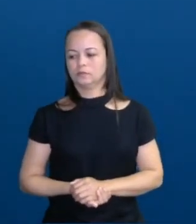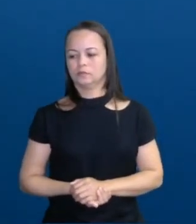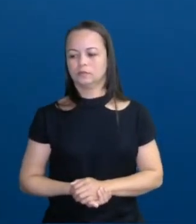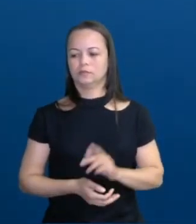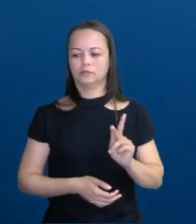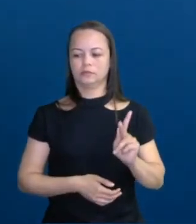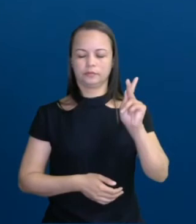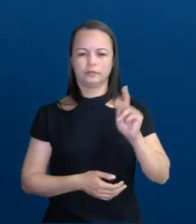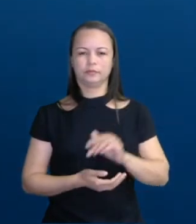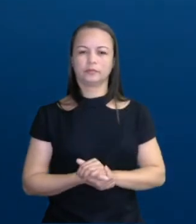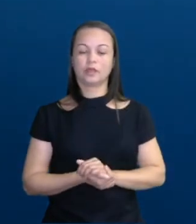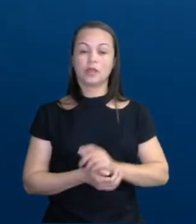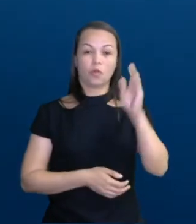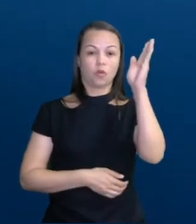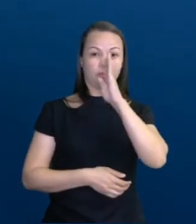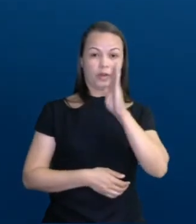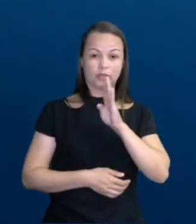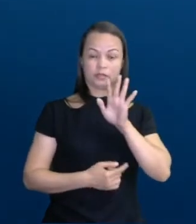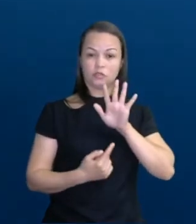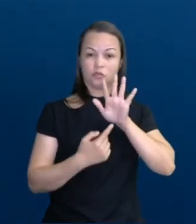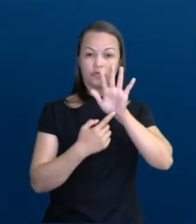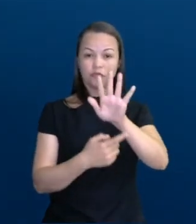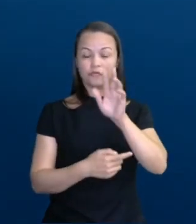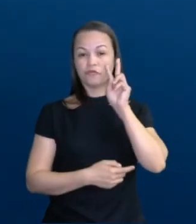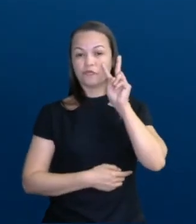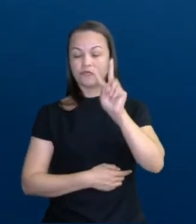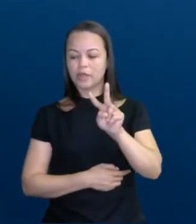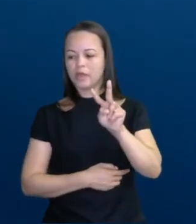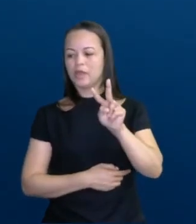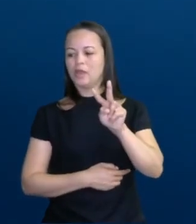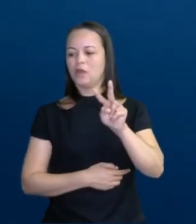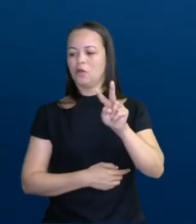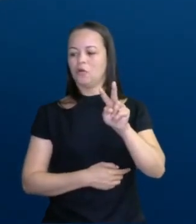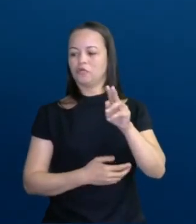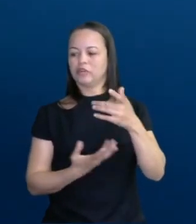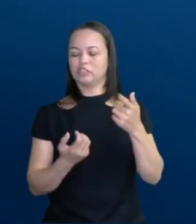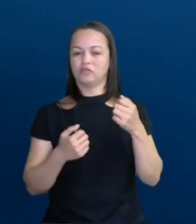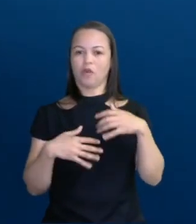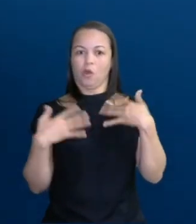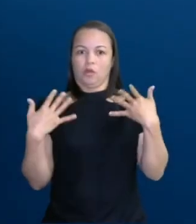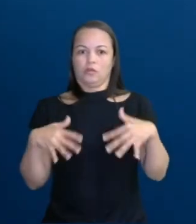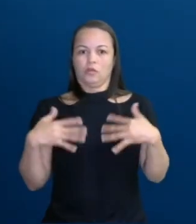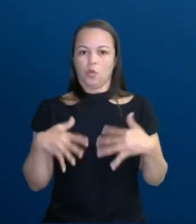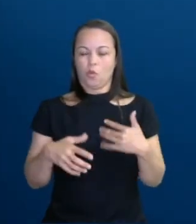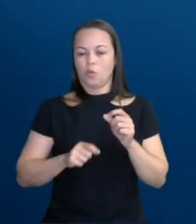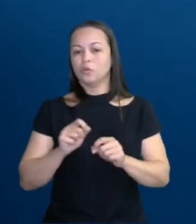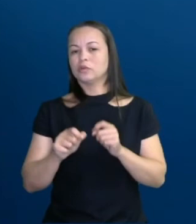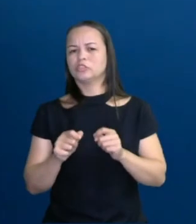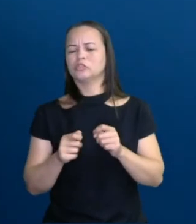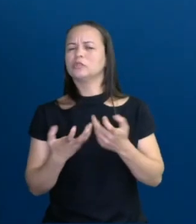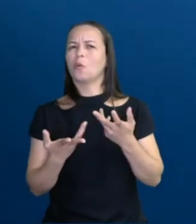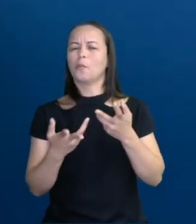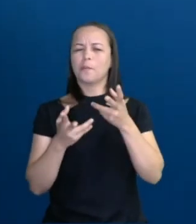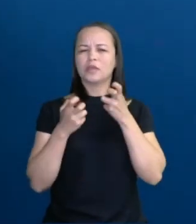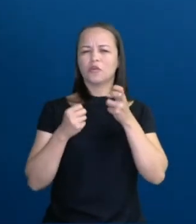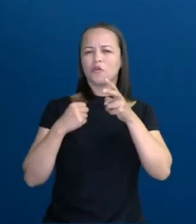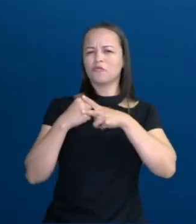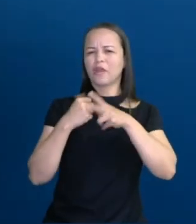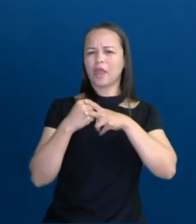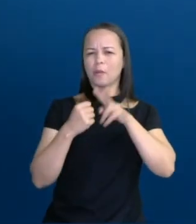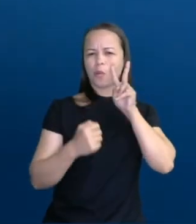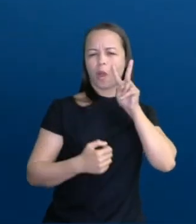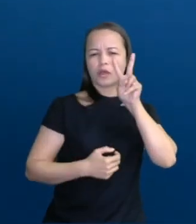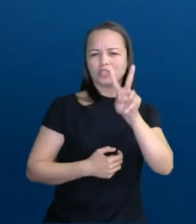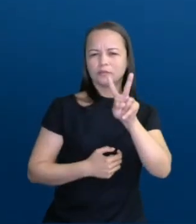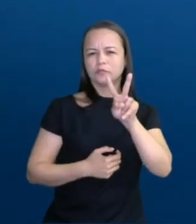a letra k o Brasil assiste em festival de horrores percebam o verbo assistir quando ele